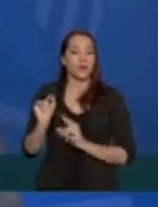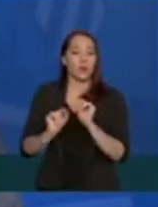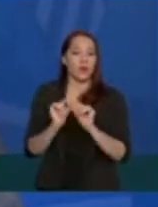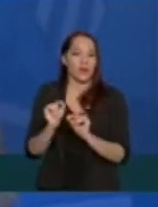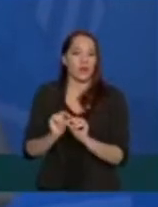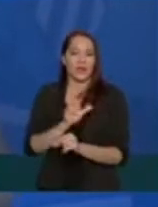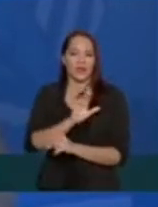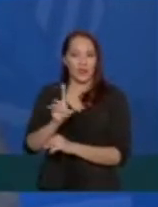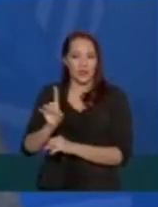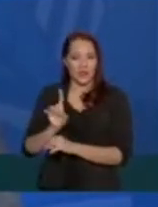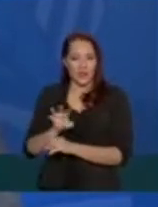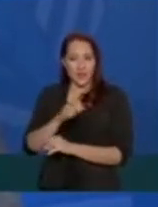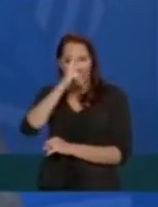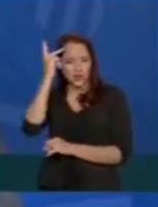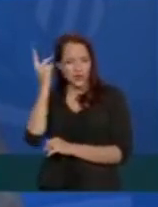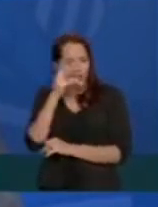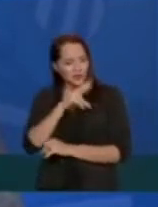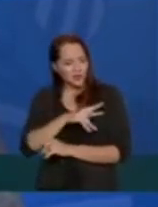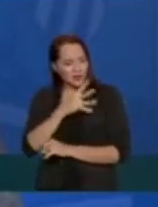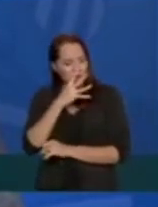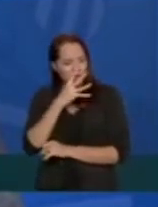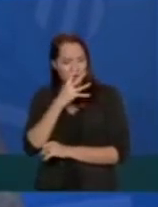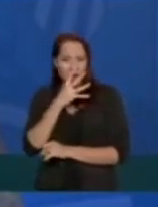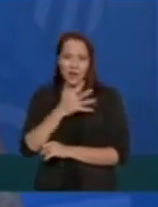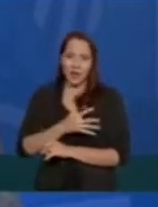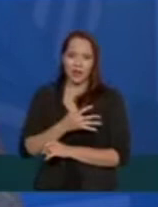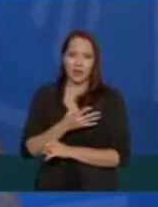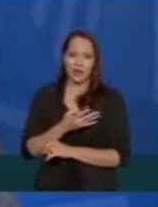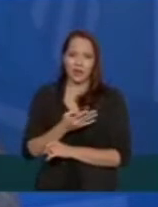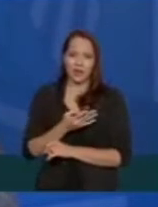não só reconhecida, como